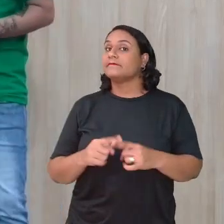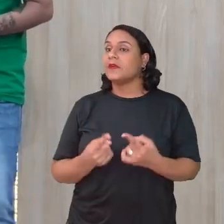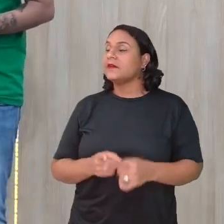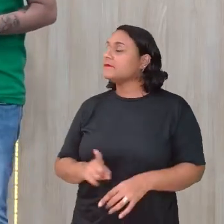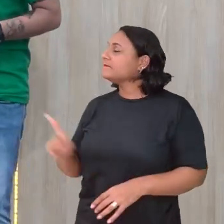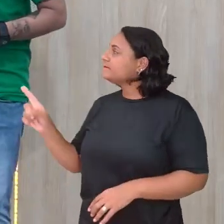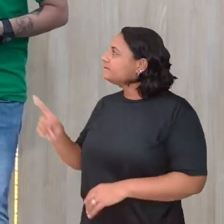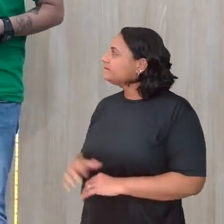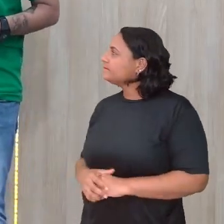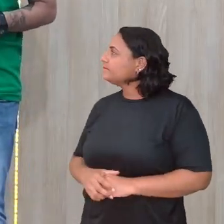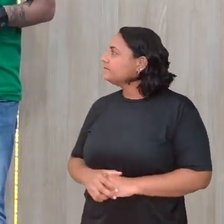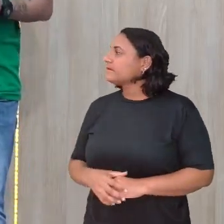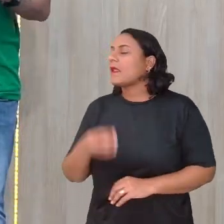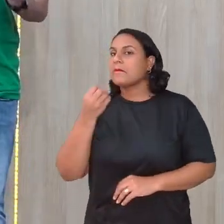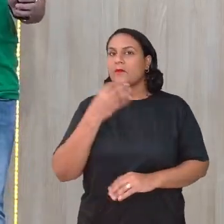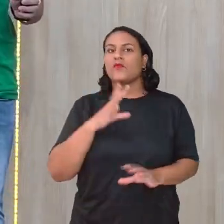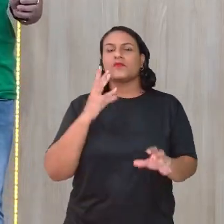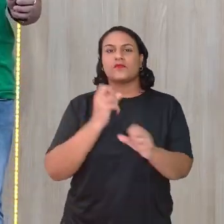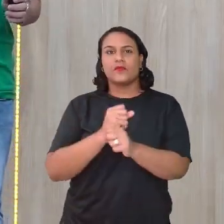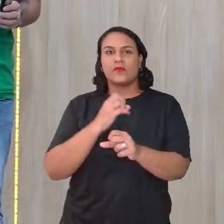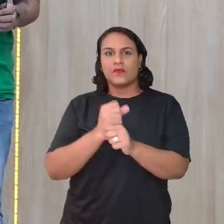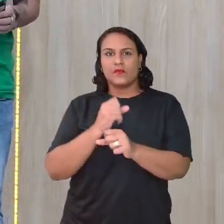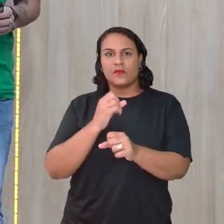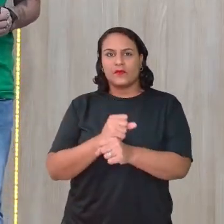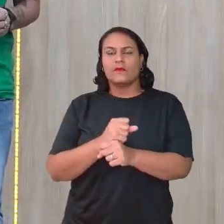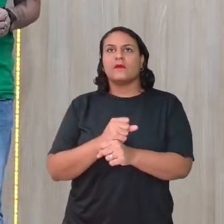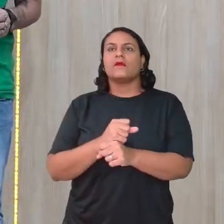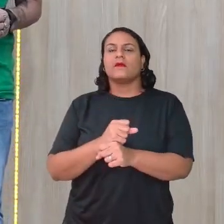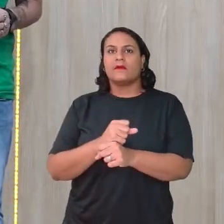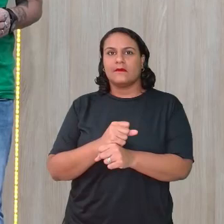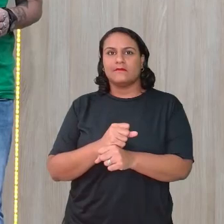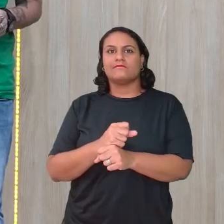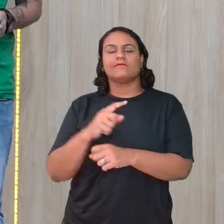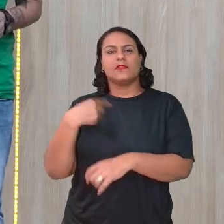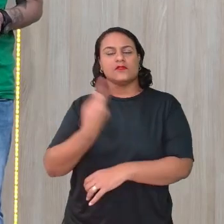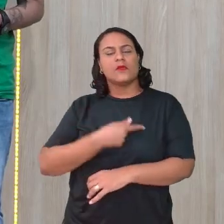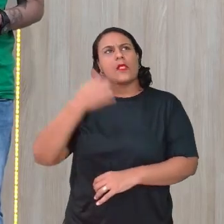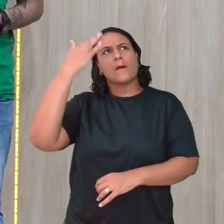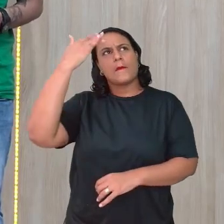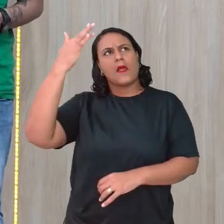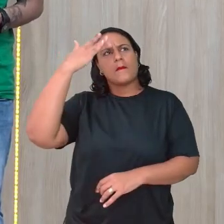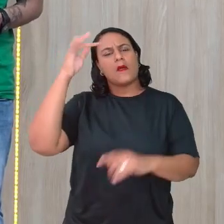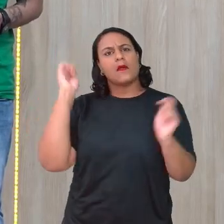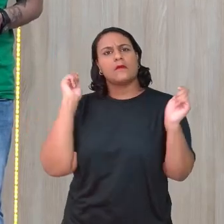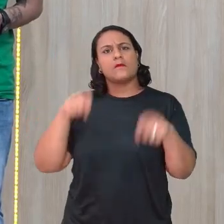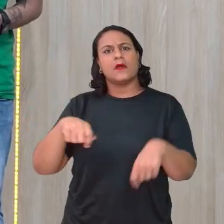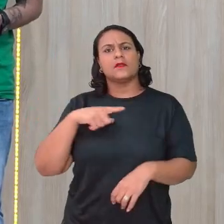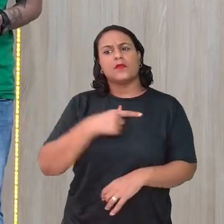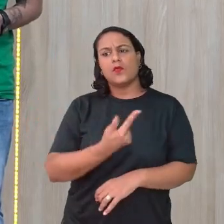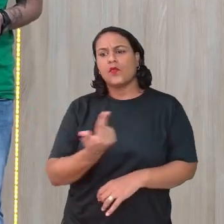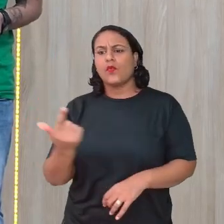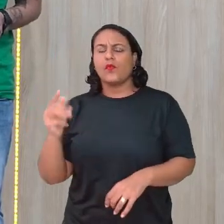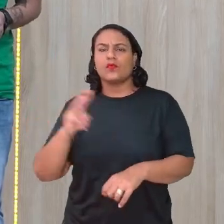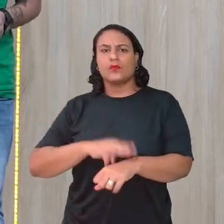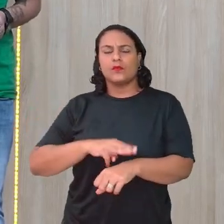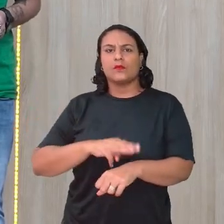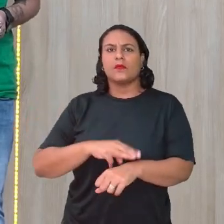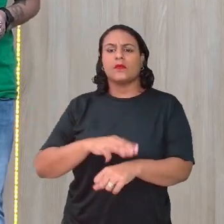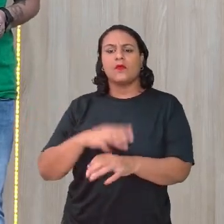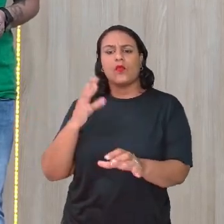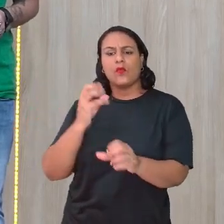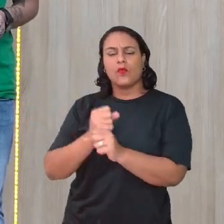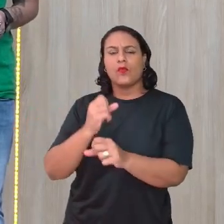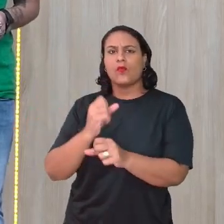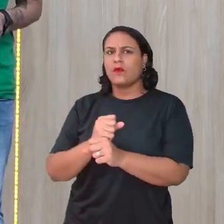caso é bom a gente calcular para um caso que a gente já consegue imaginar, para que quando chegue uma outra situação, onde não seja